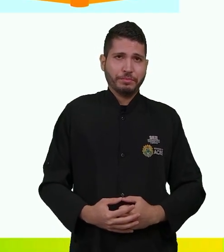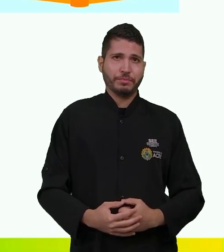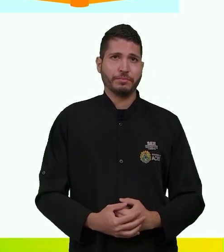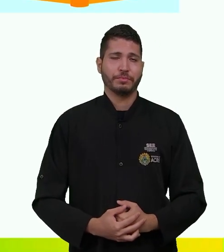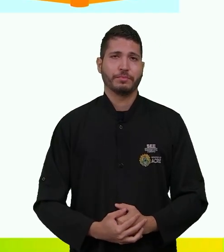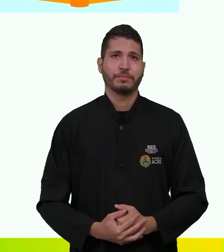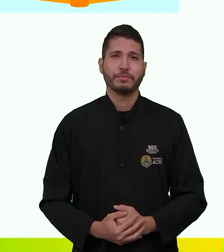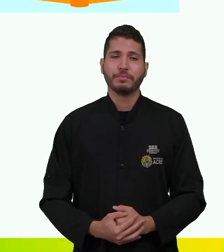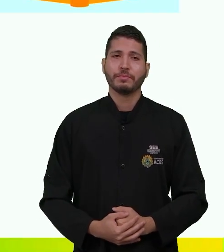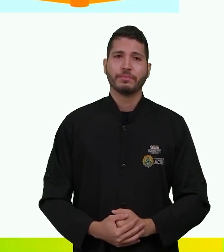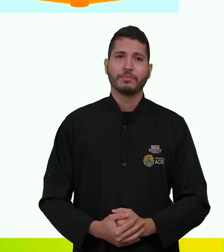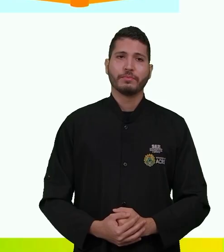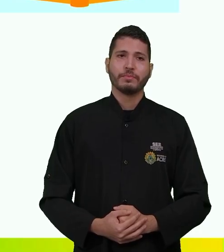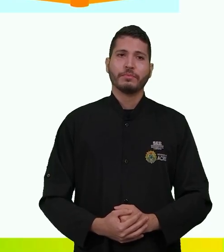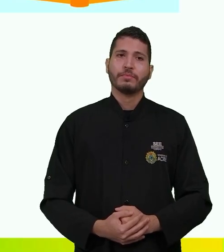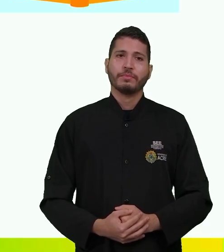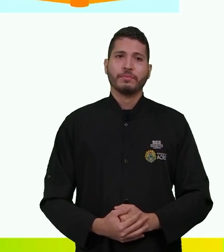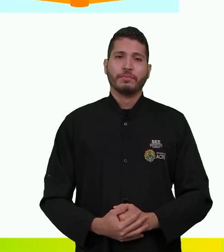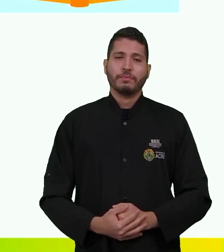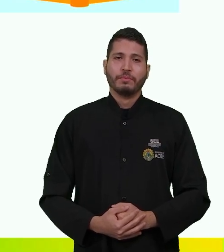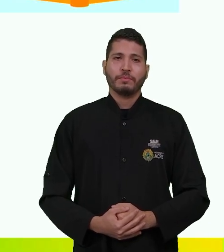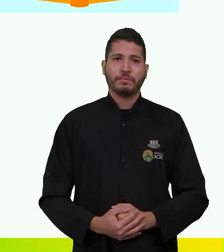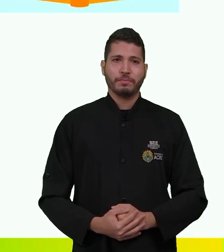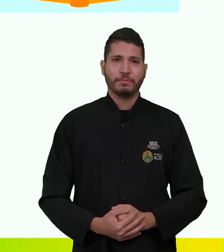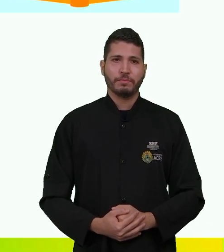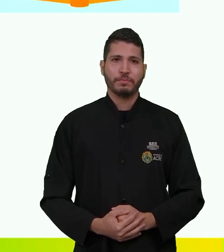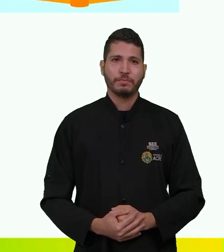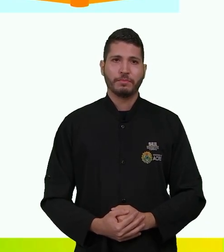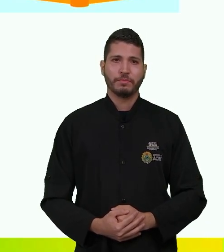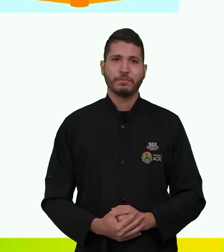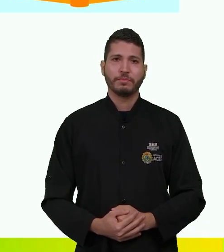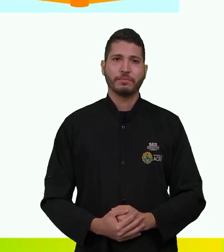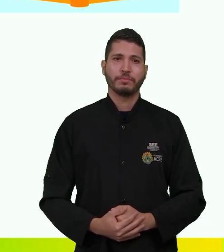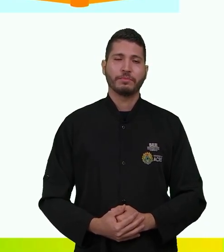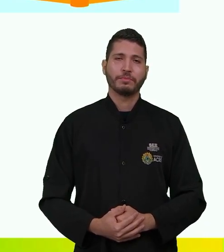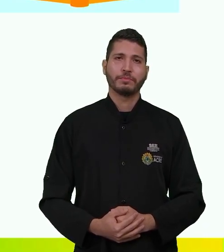carvão e ferro. Mas isso aqui está pedindo o que